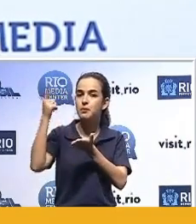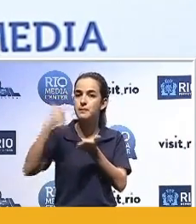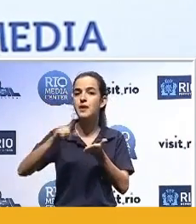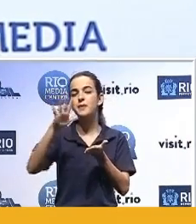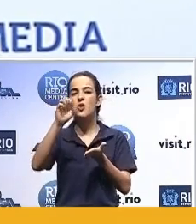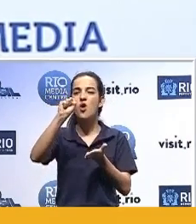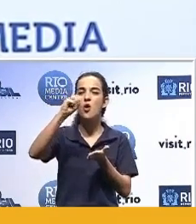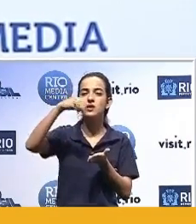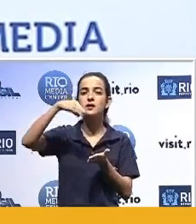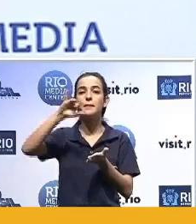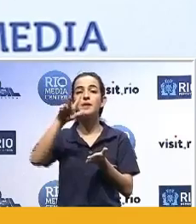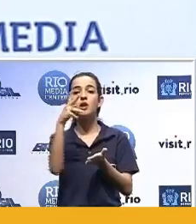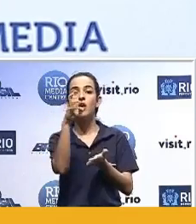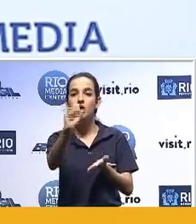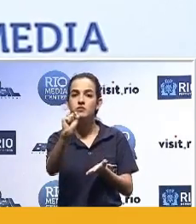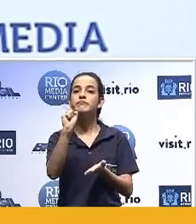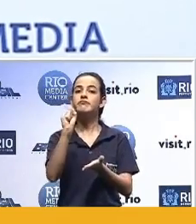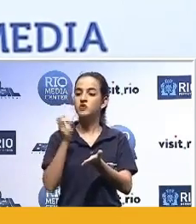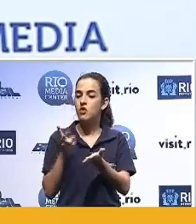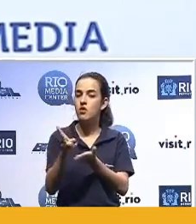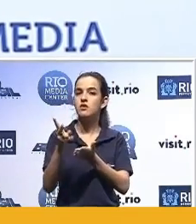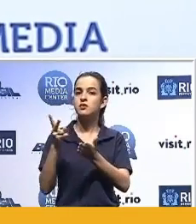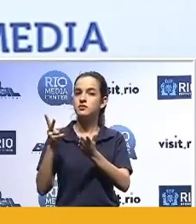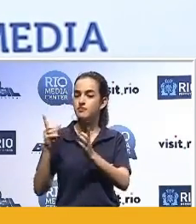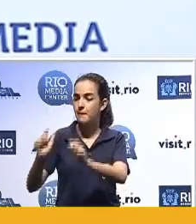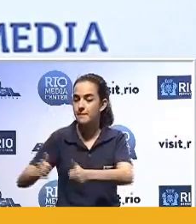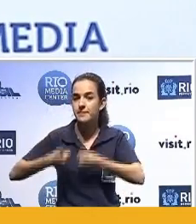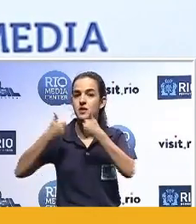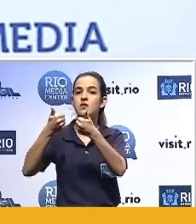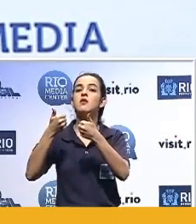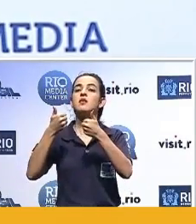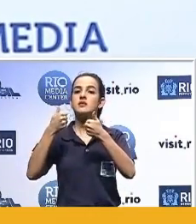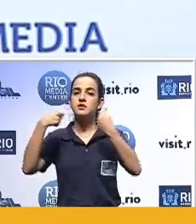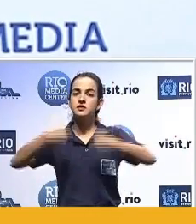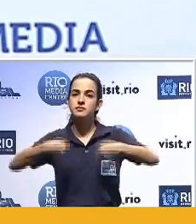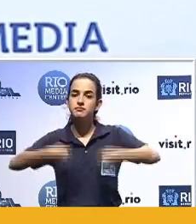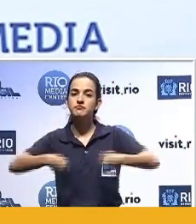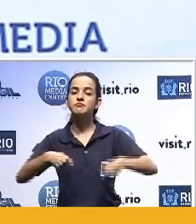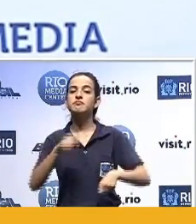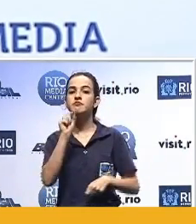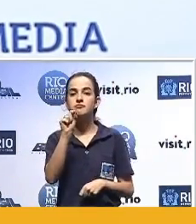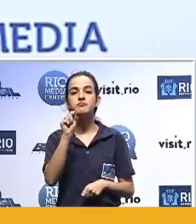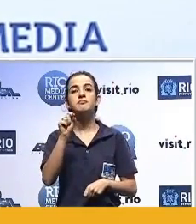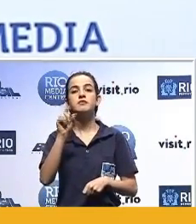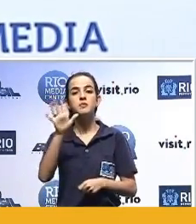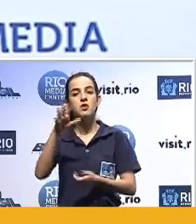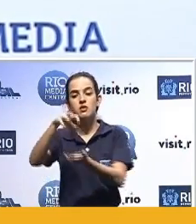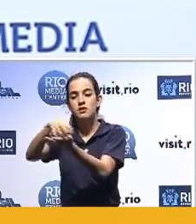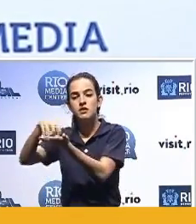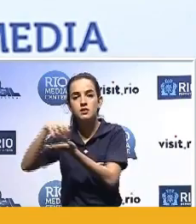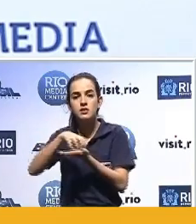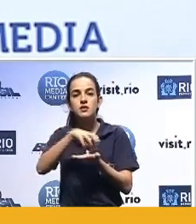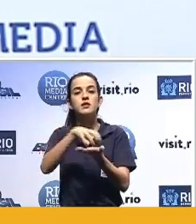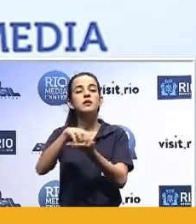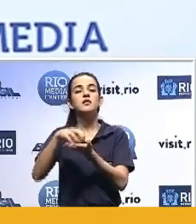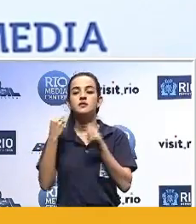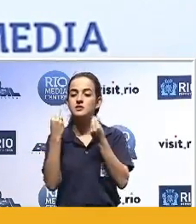milhões para adequá-las realmente à necessidade, que necessárias para que elas possam